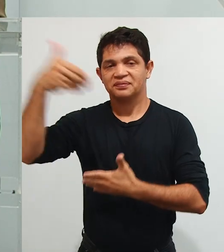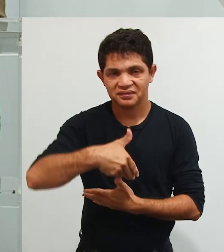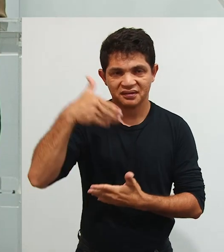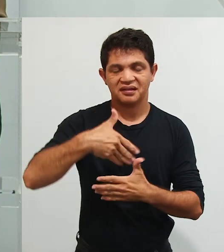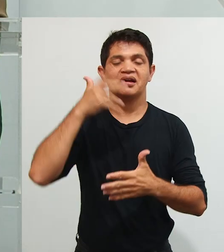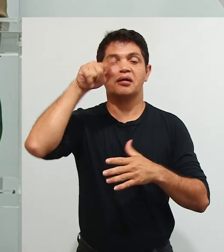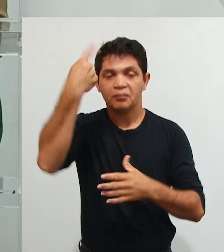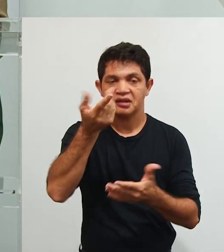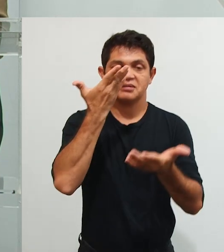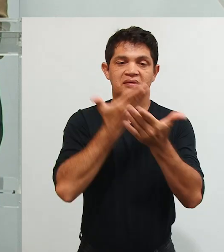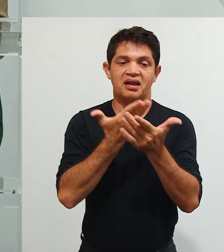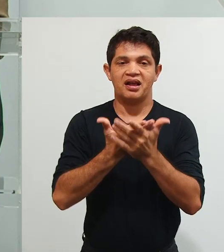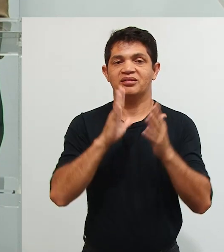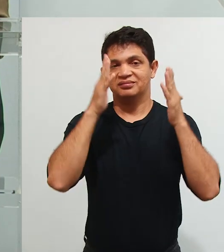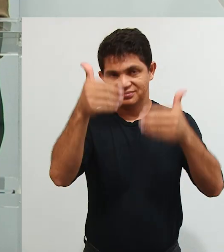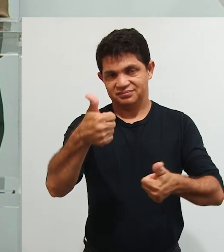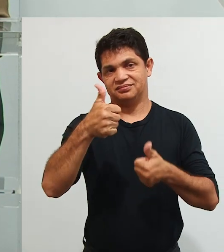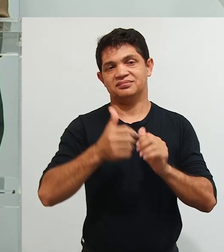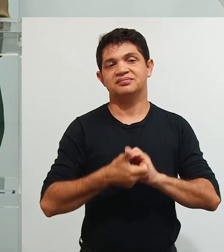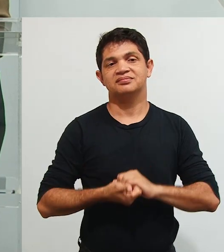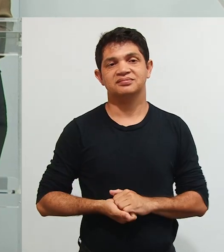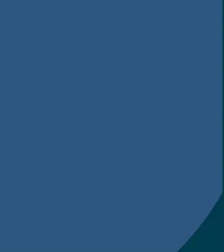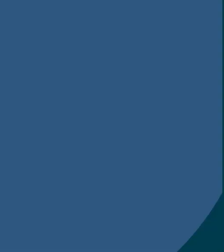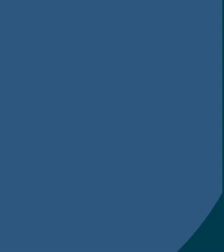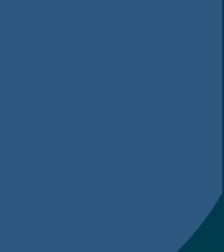aqui e encontro vocês na nossa próxima aula.